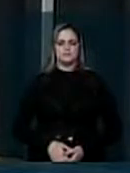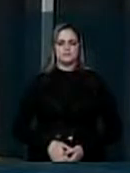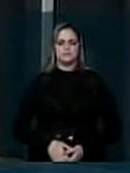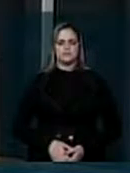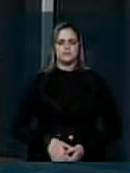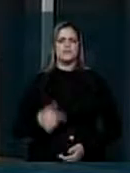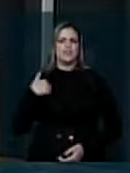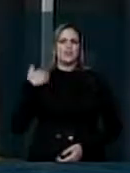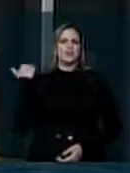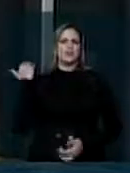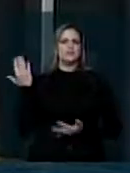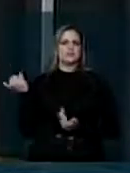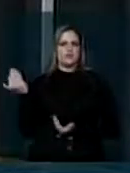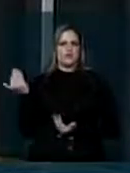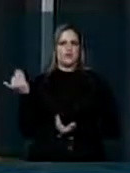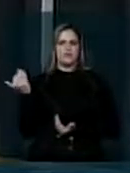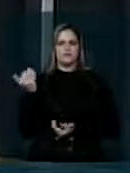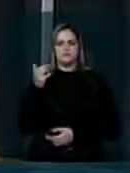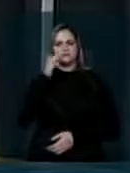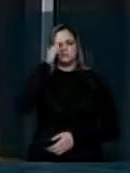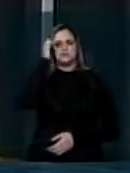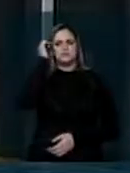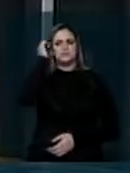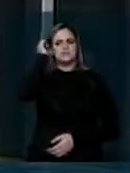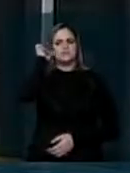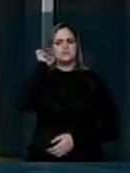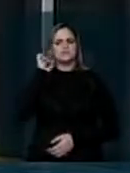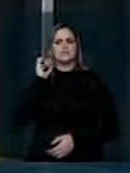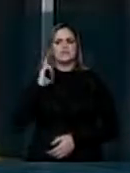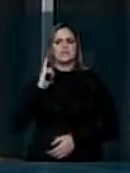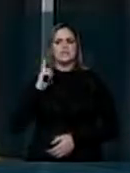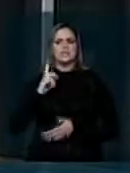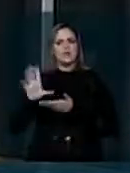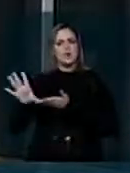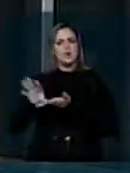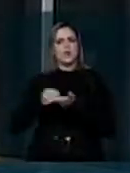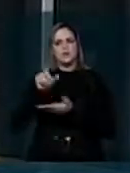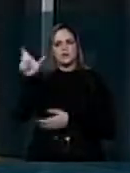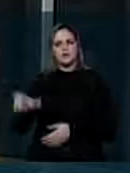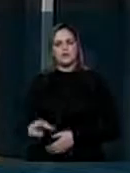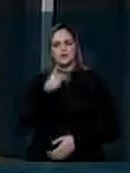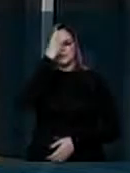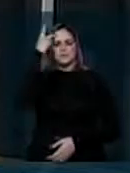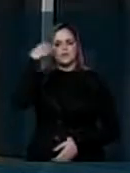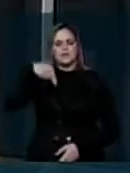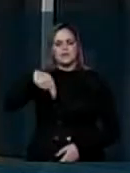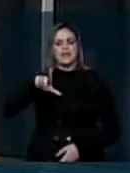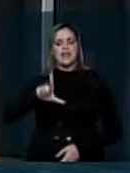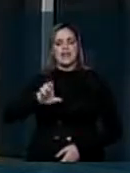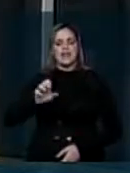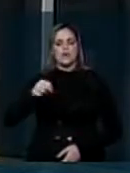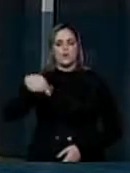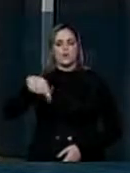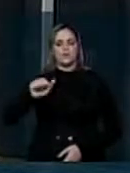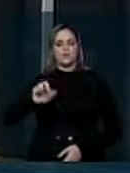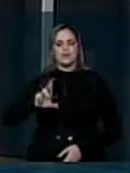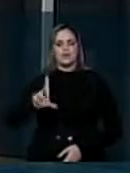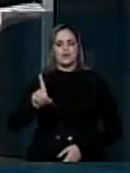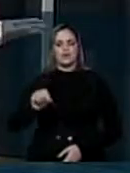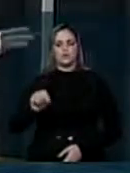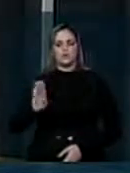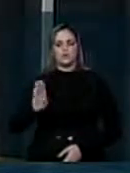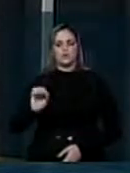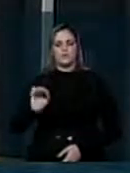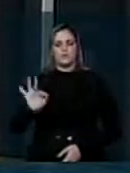Na juventude, eu tive uma grande referência no teólogo Leonardo Boff, década de